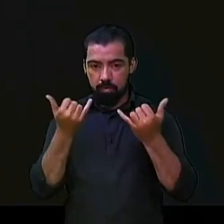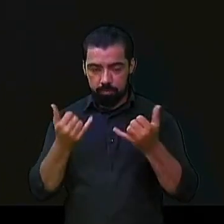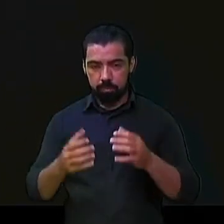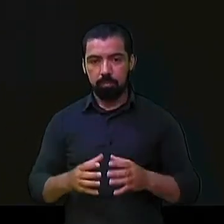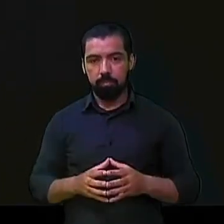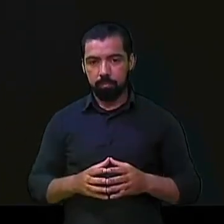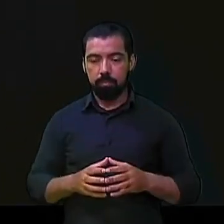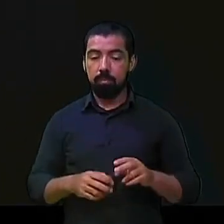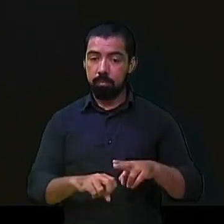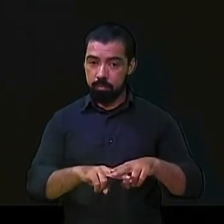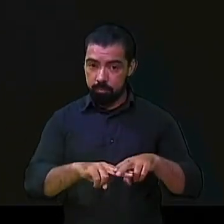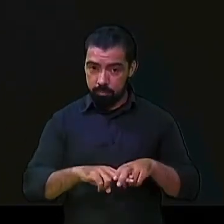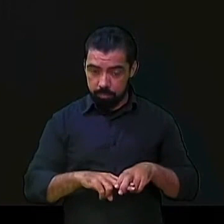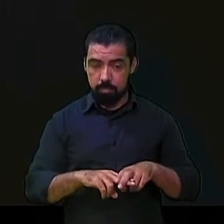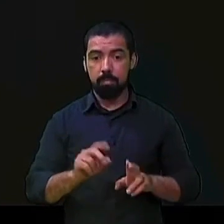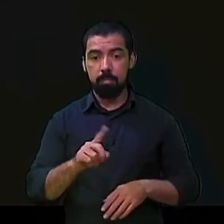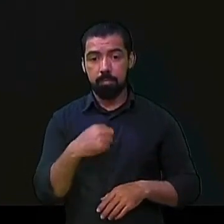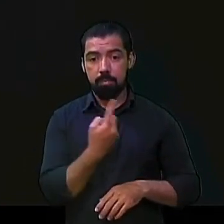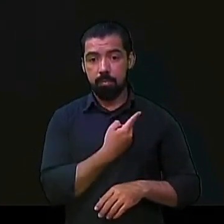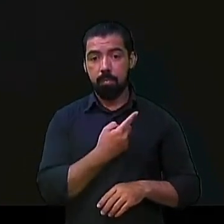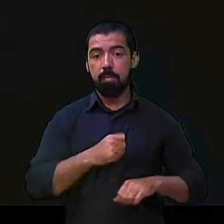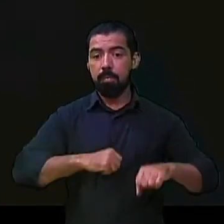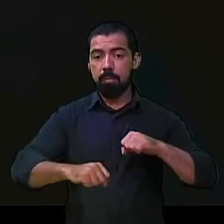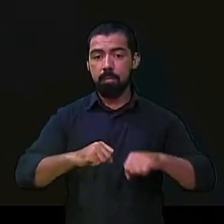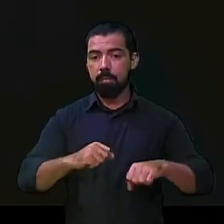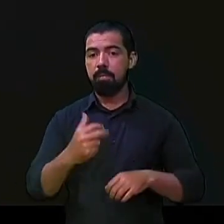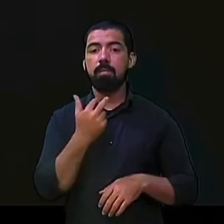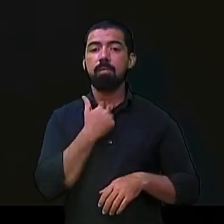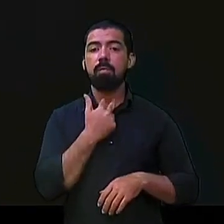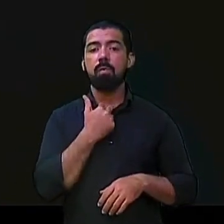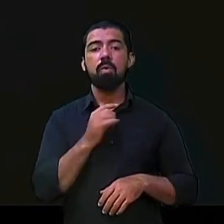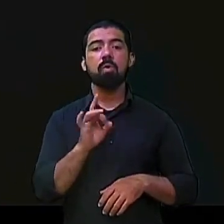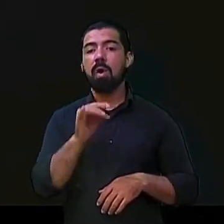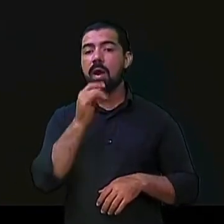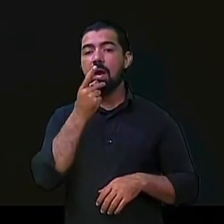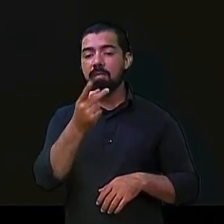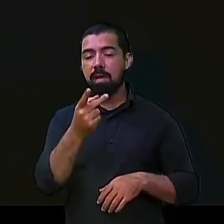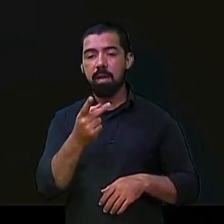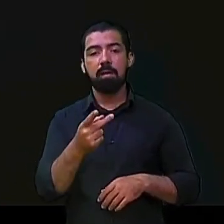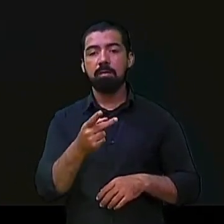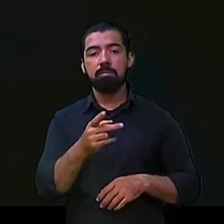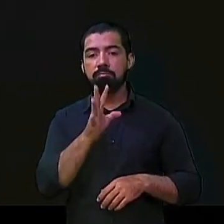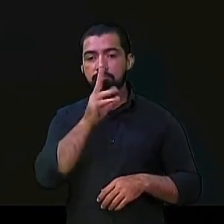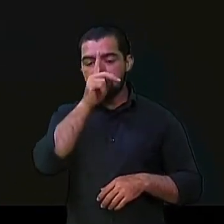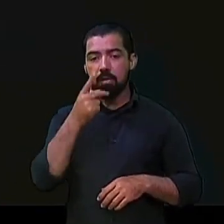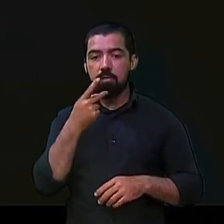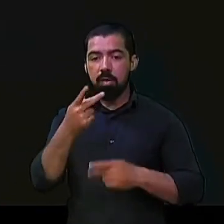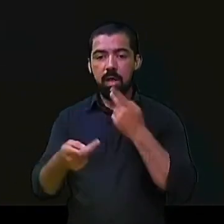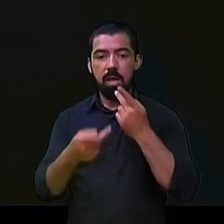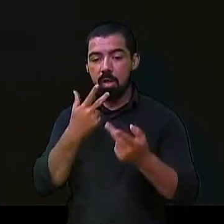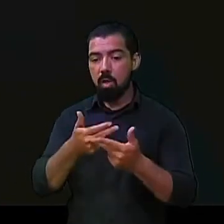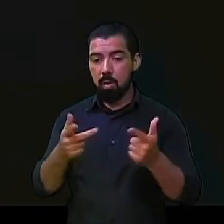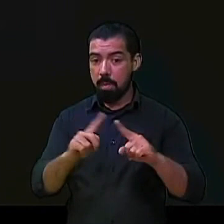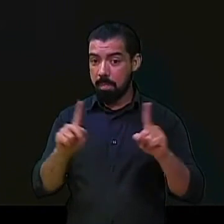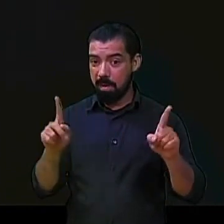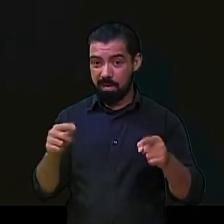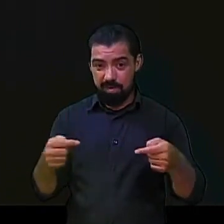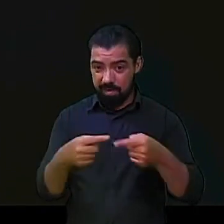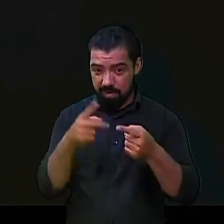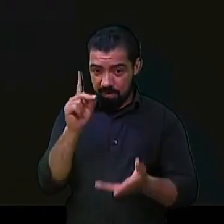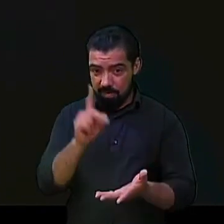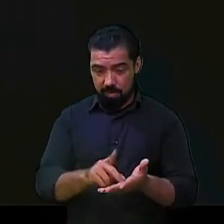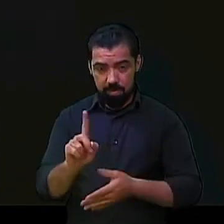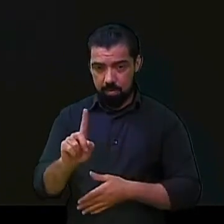isso, ao debatermos isso, a gente não pode simplesmente reproduzir aquilo que não condiz com a verdade. E a